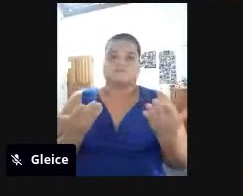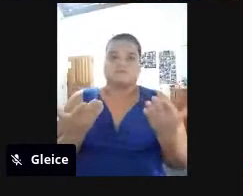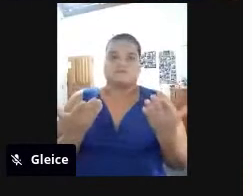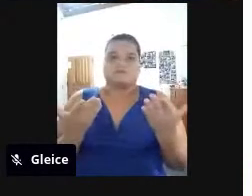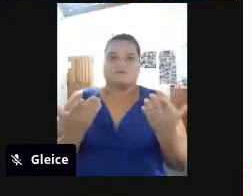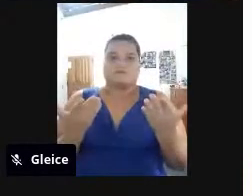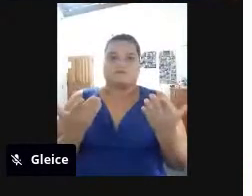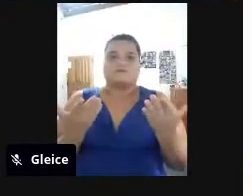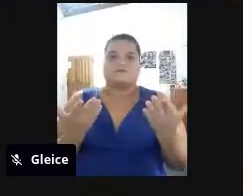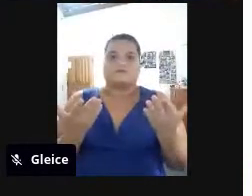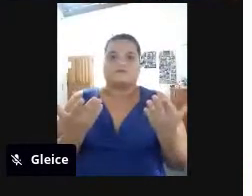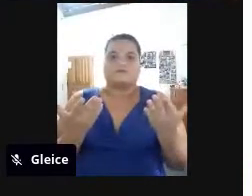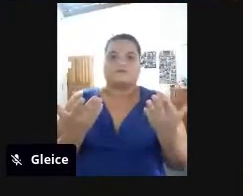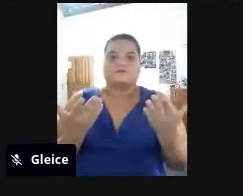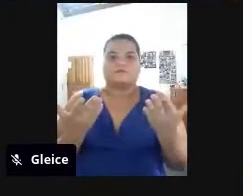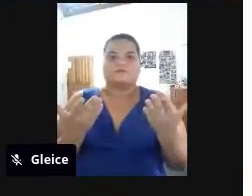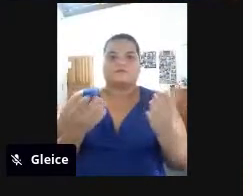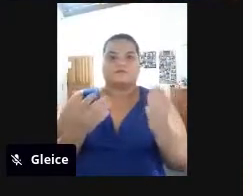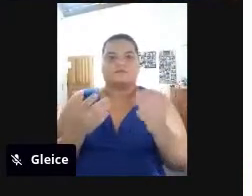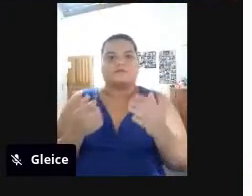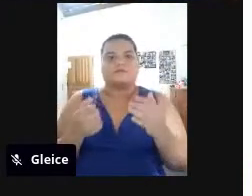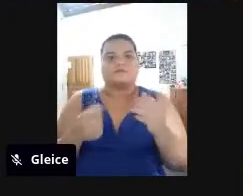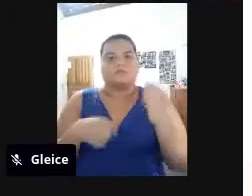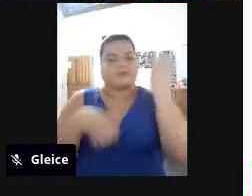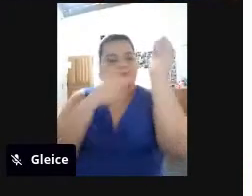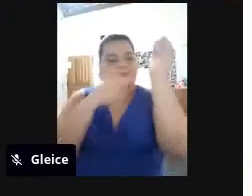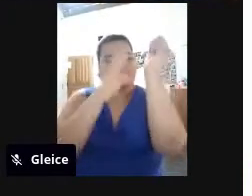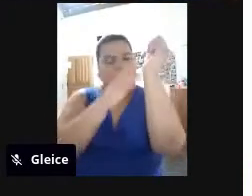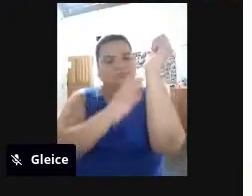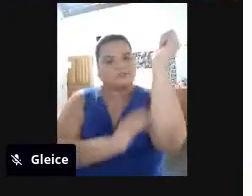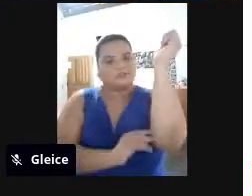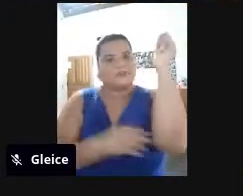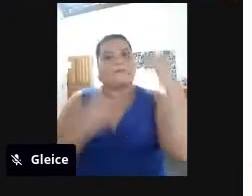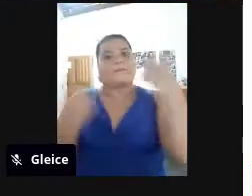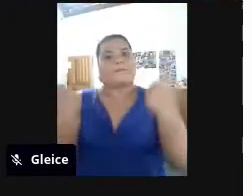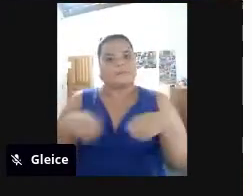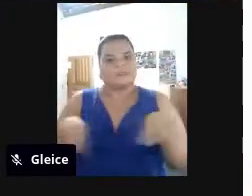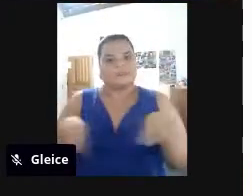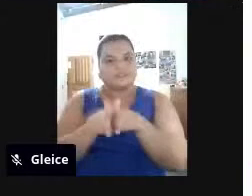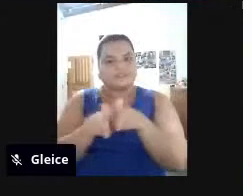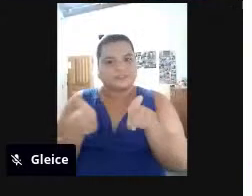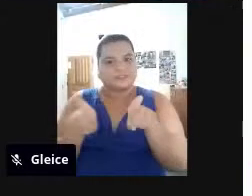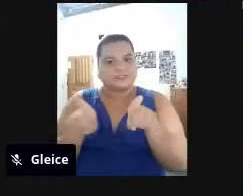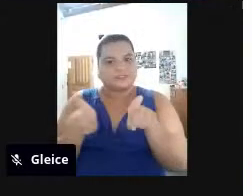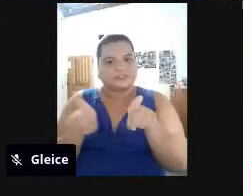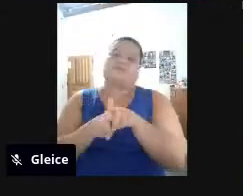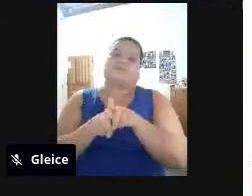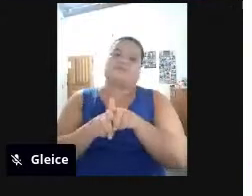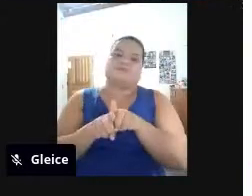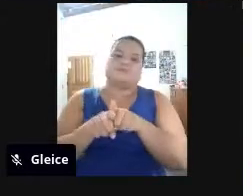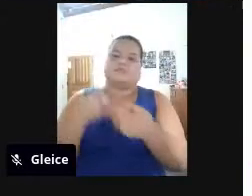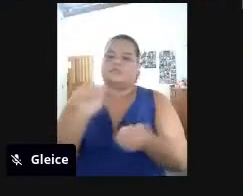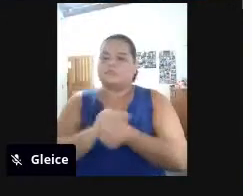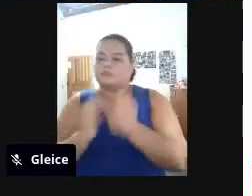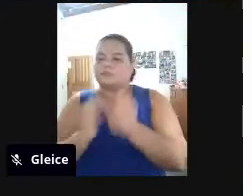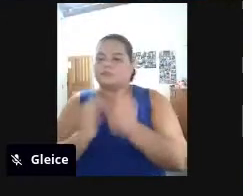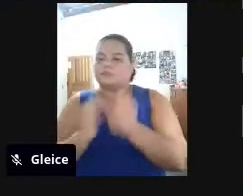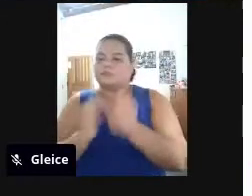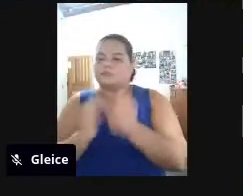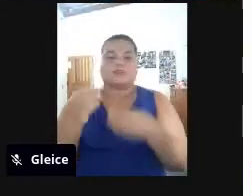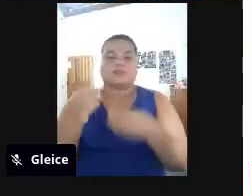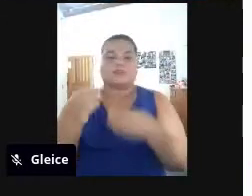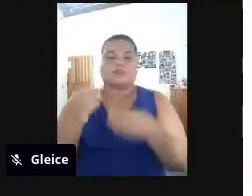que essas fibras elas têm que ser repostas, também pensando em mecanismos de adaptação e de hipertrofia. É por